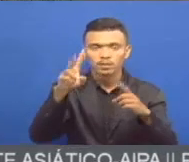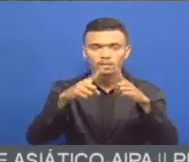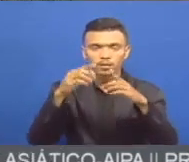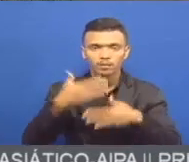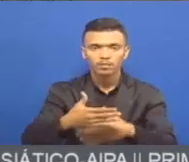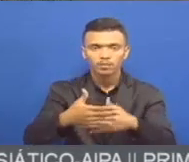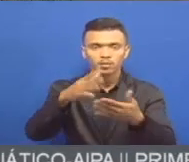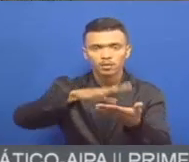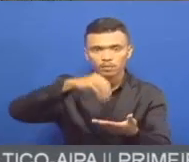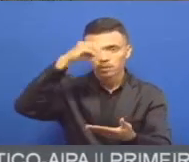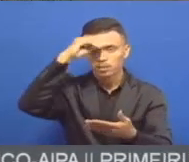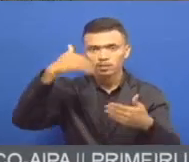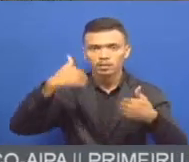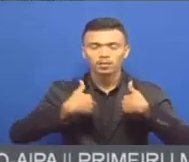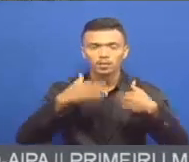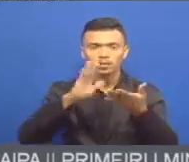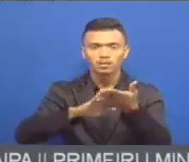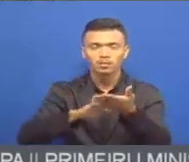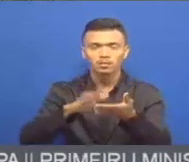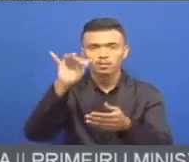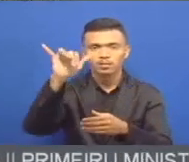processo aprendizagem iha escola Sira.